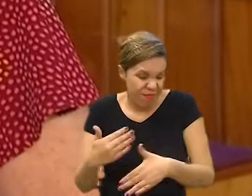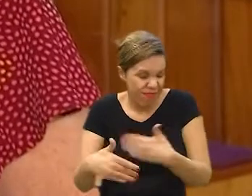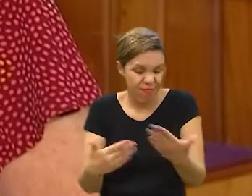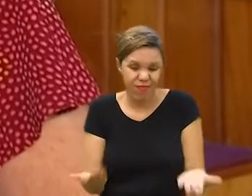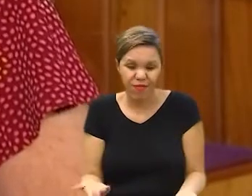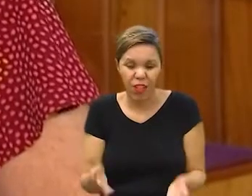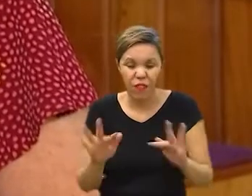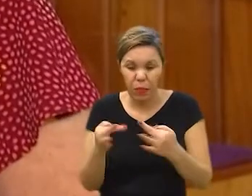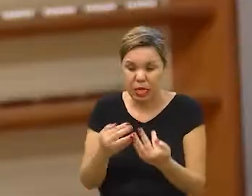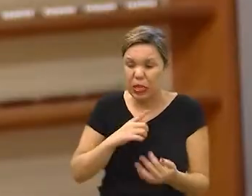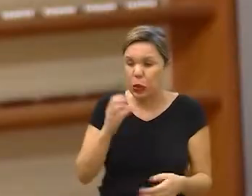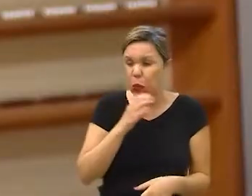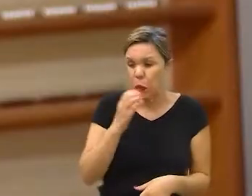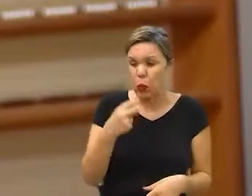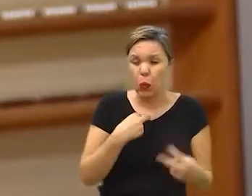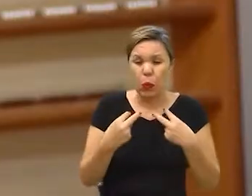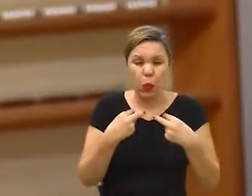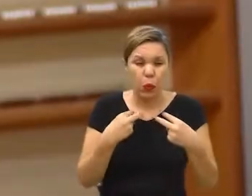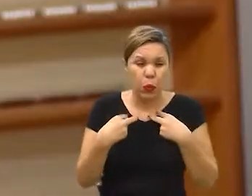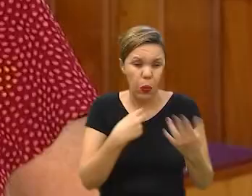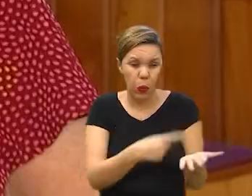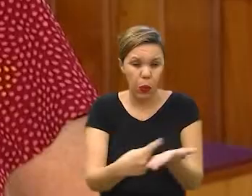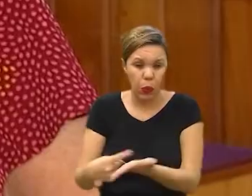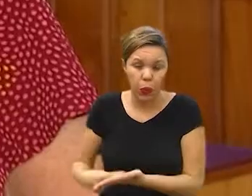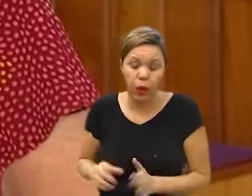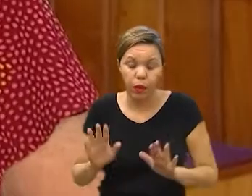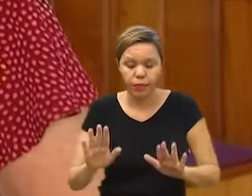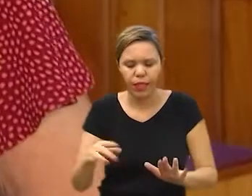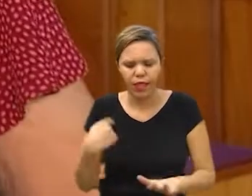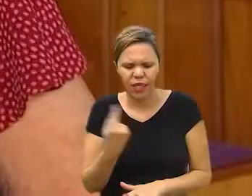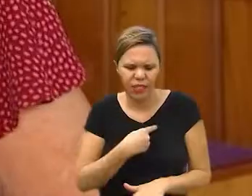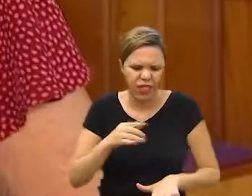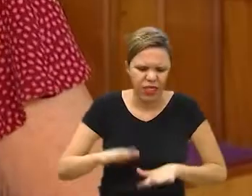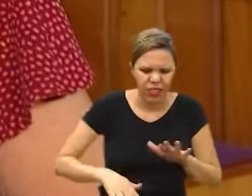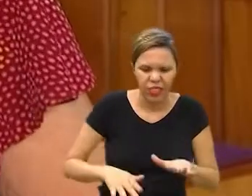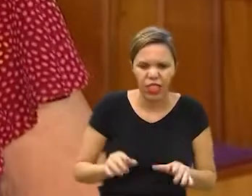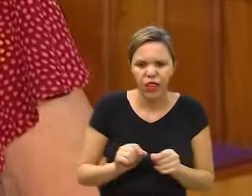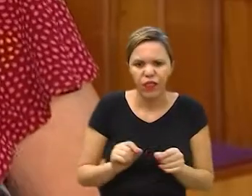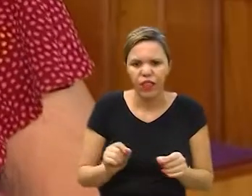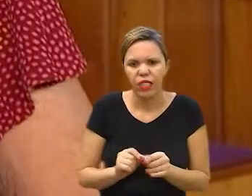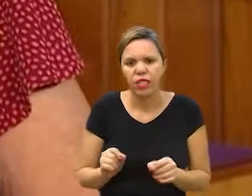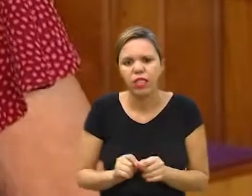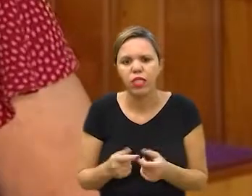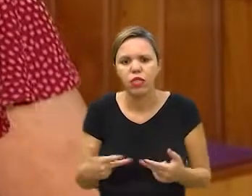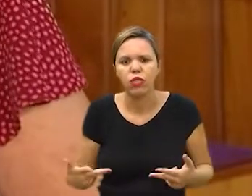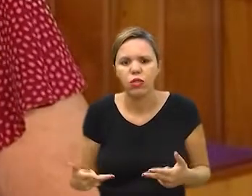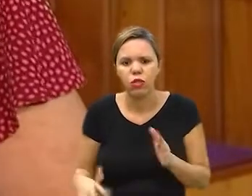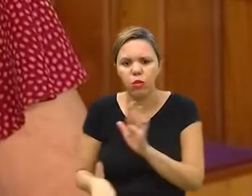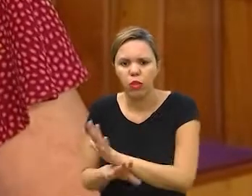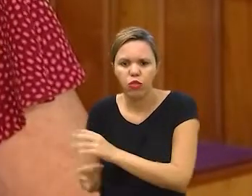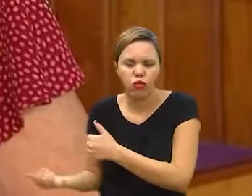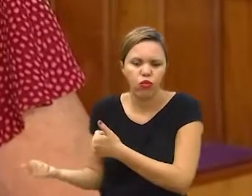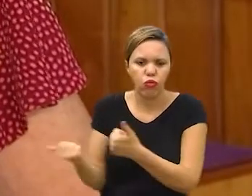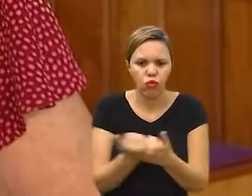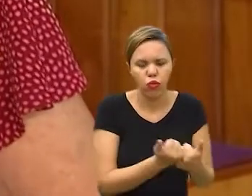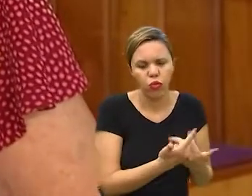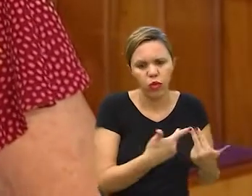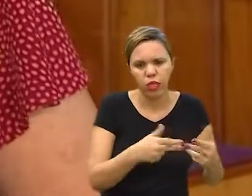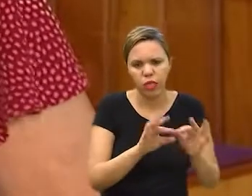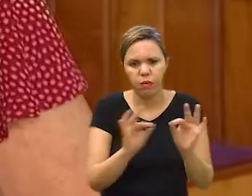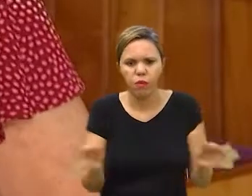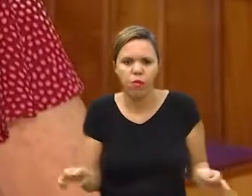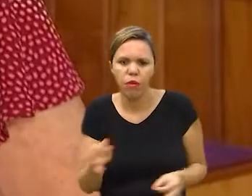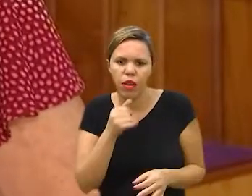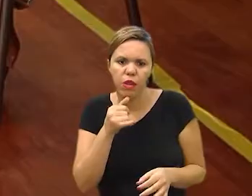que a gente tem, como a adultos... vida é tão corrida, né? A gente muitas vezes fazemos as coisas para as crianças fazerem. Coisas simples, por